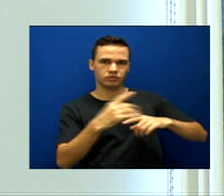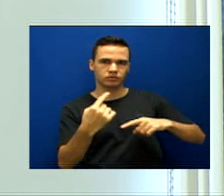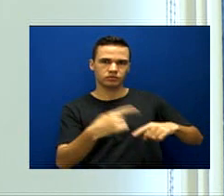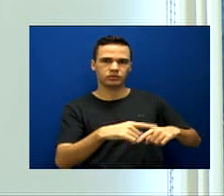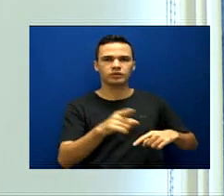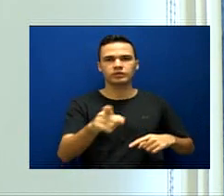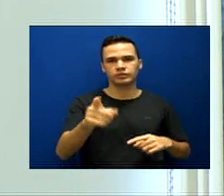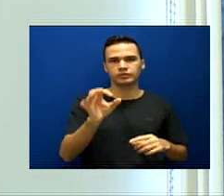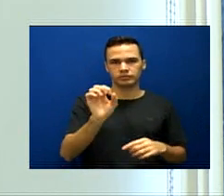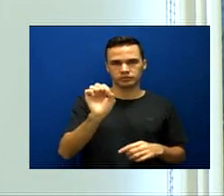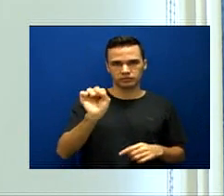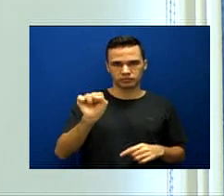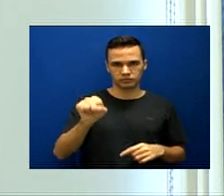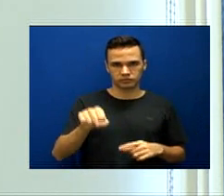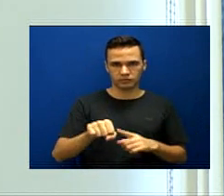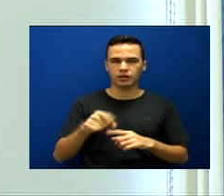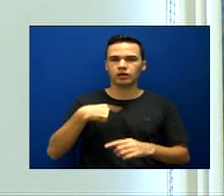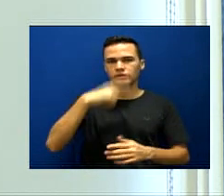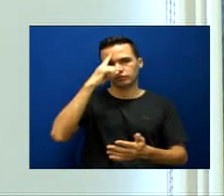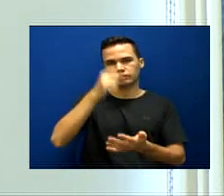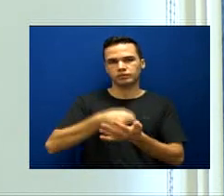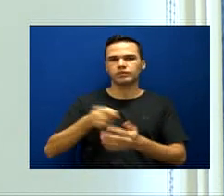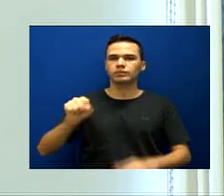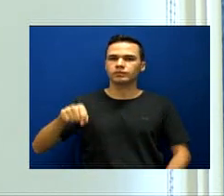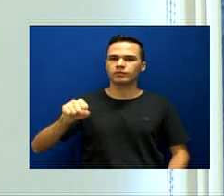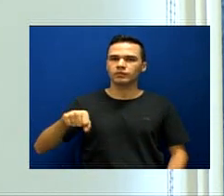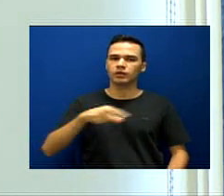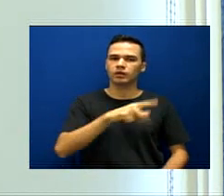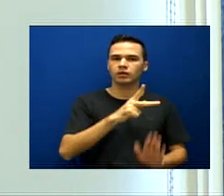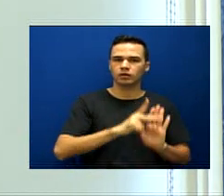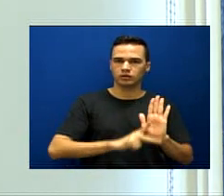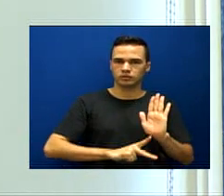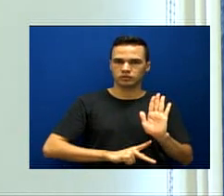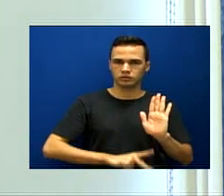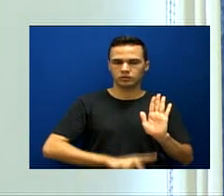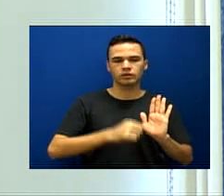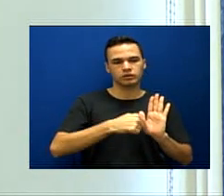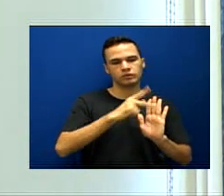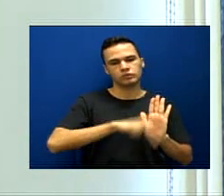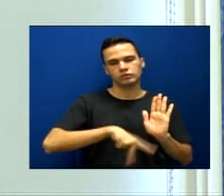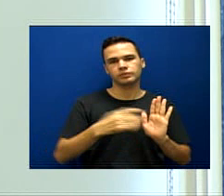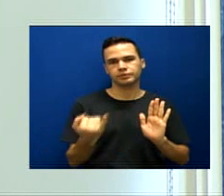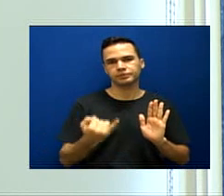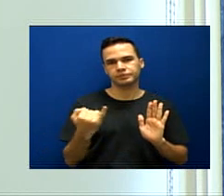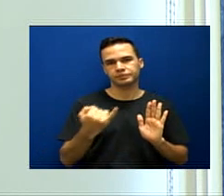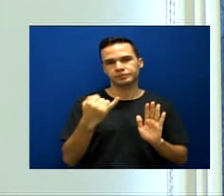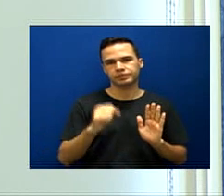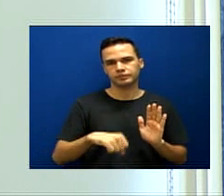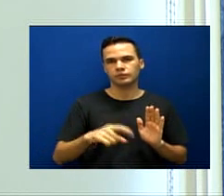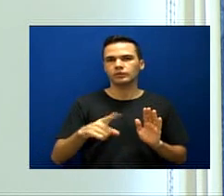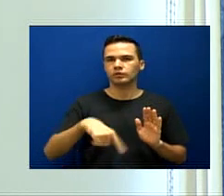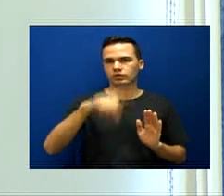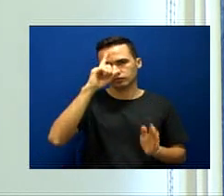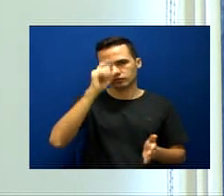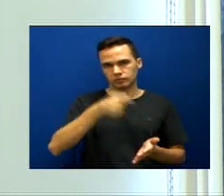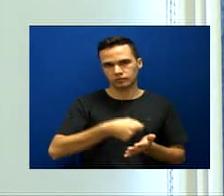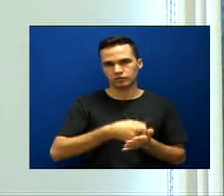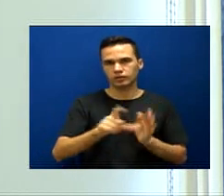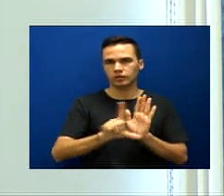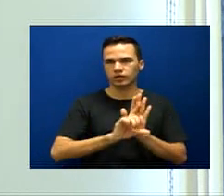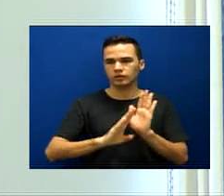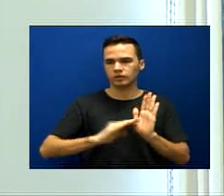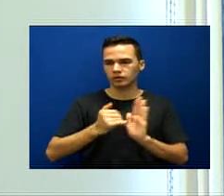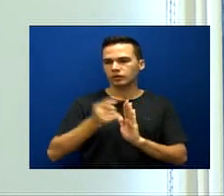encaminhamento de Vossa Excelência é sim, né? O encaminhamento é sim, o projeto ele é necessário e nós precisamos votar a emenda do